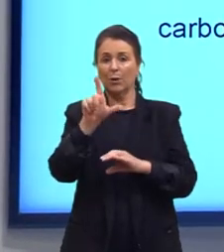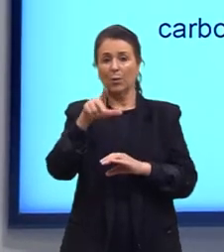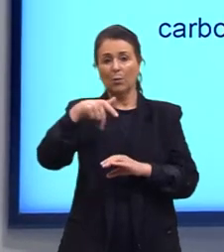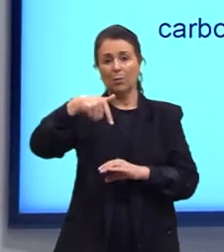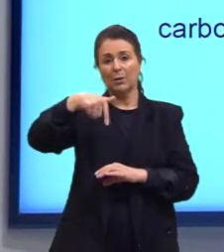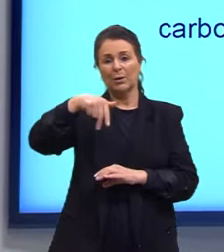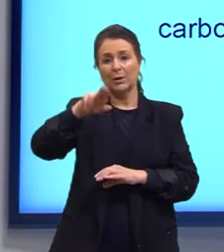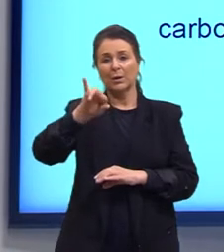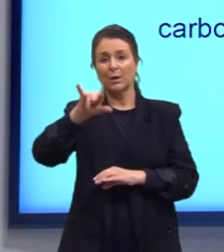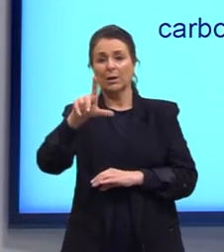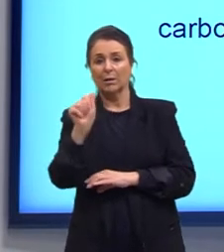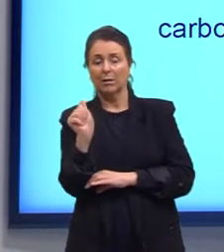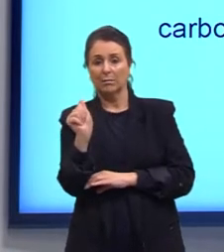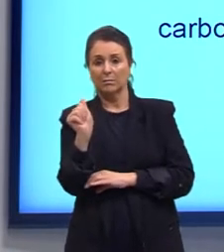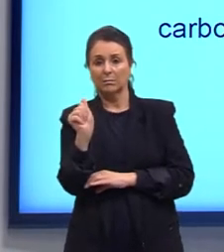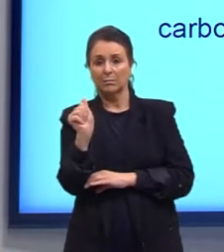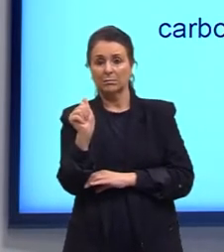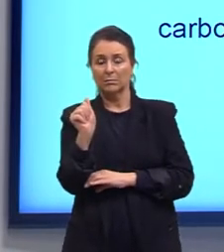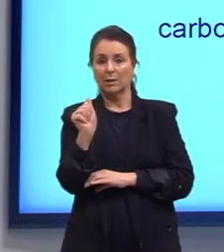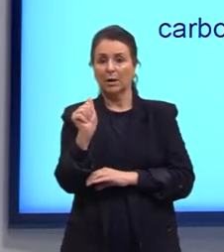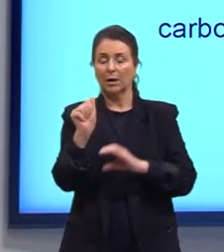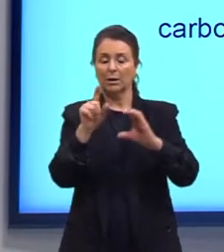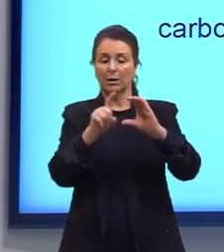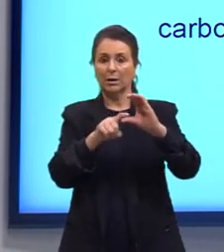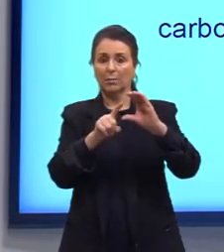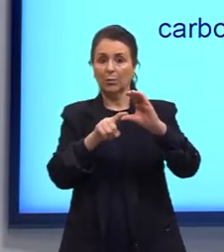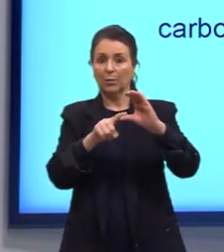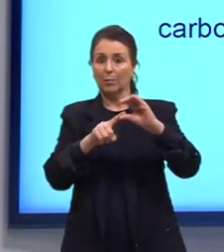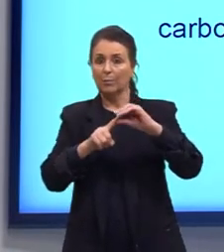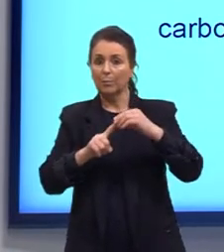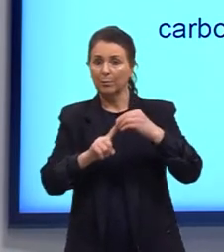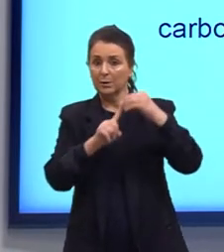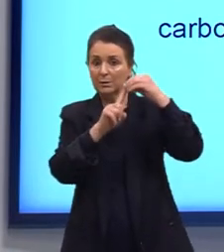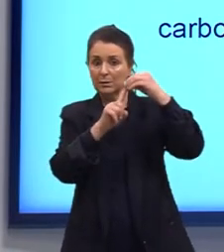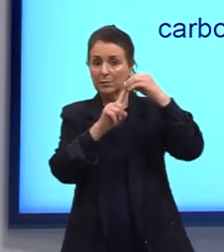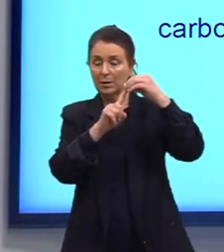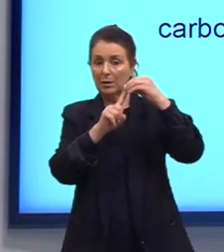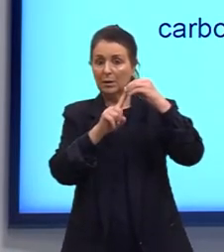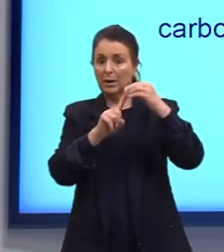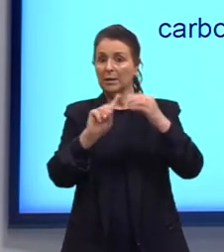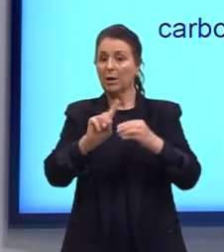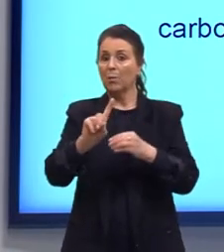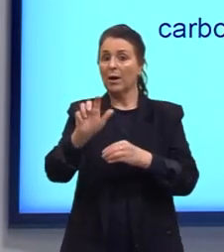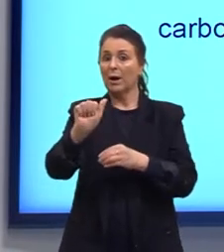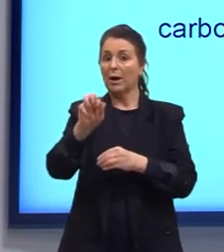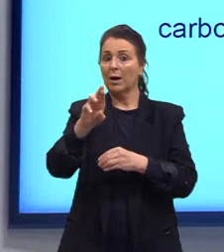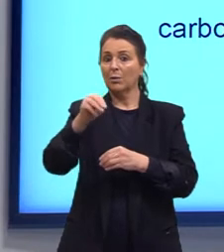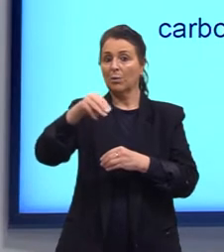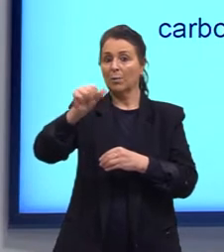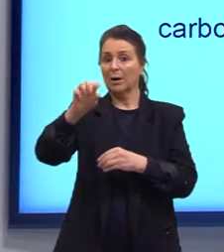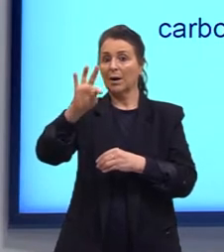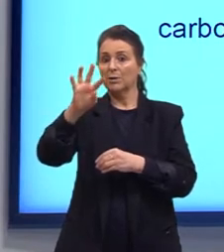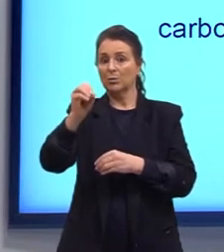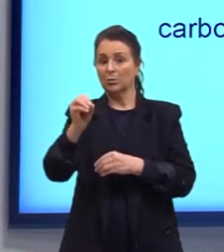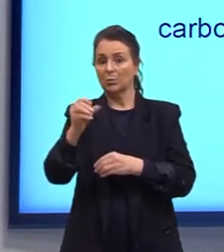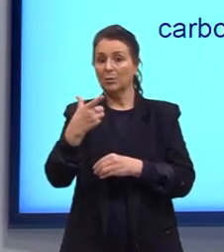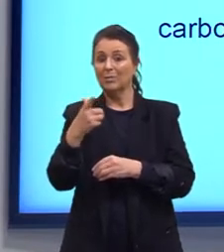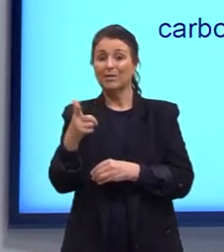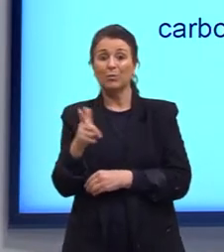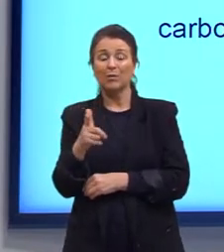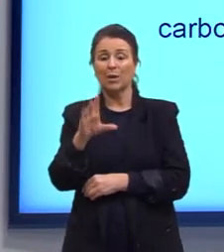é quando a cadeia carbônica a cadeia principal do hidrocarboneto não é aromático seja não tem aquele anel aromático